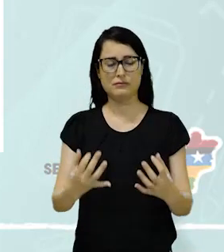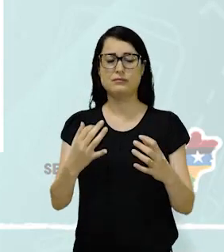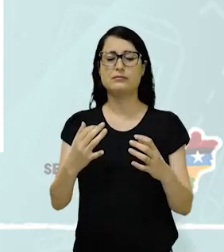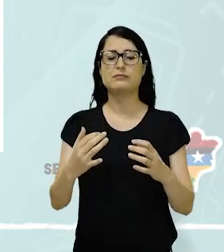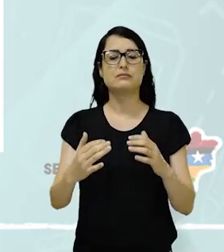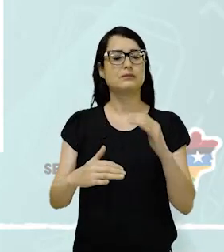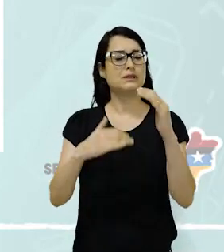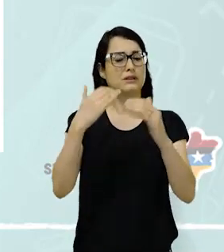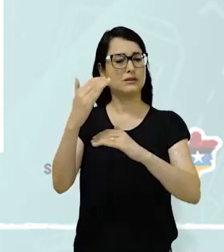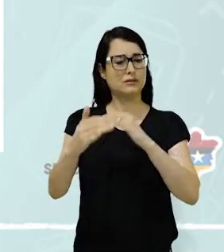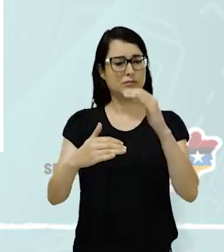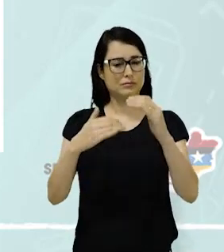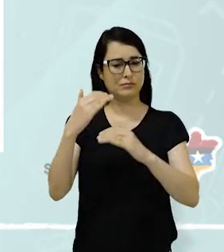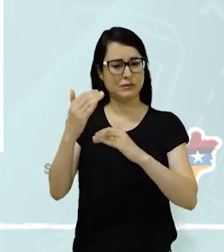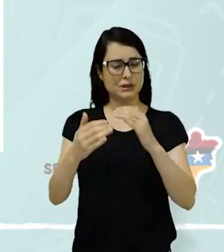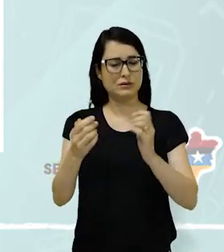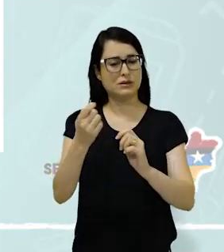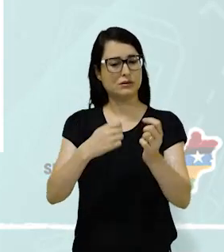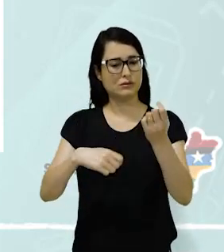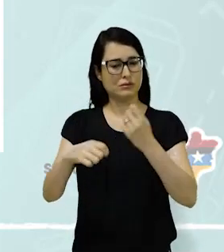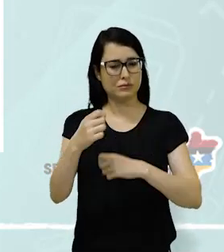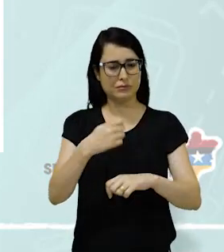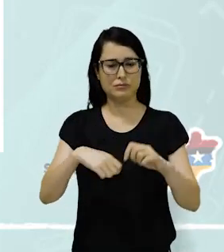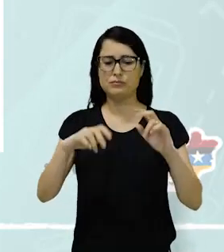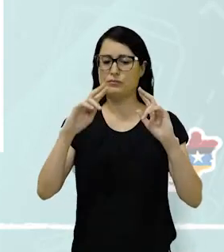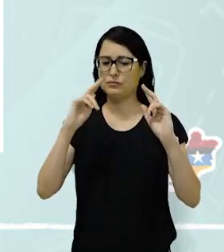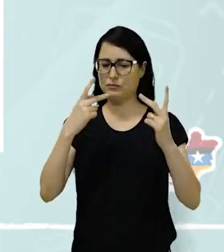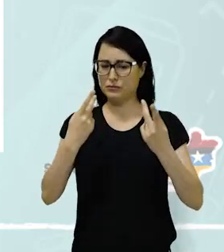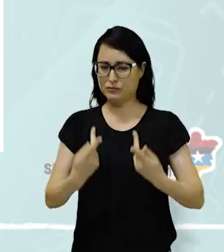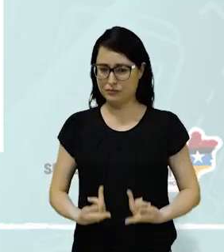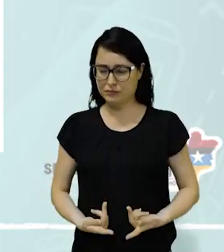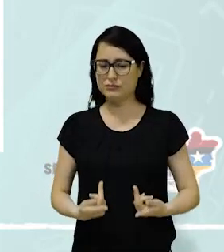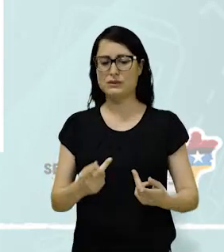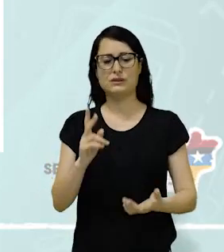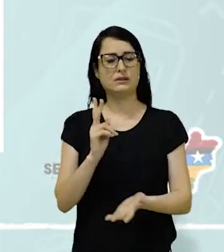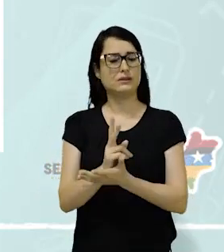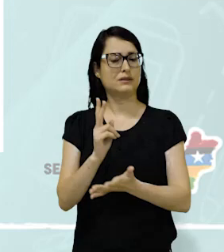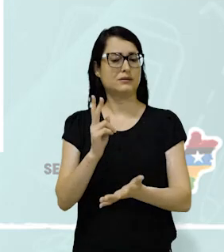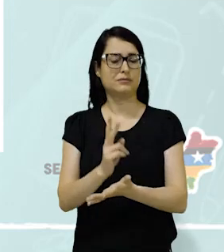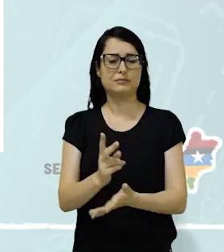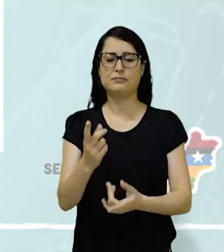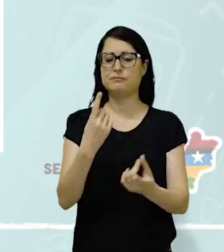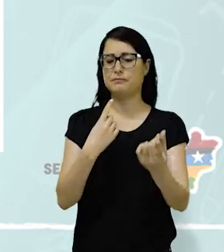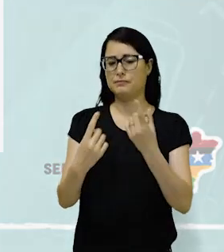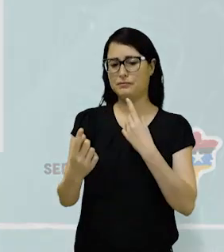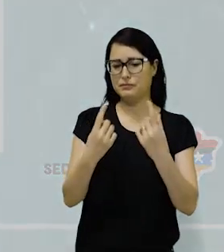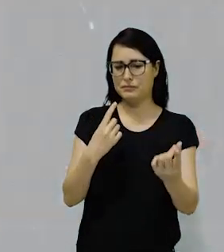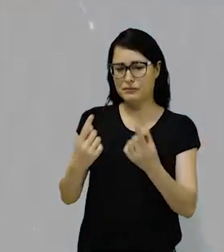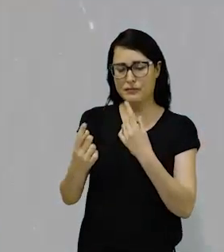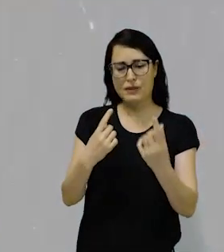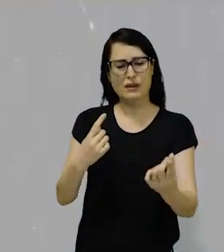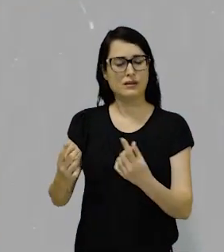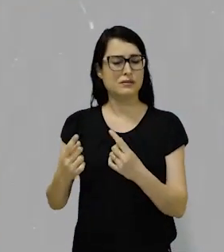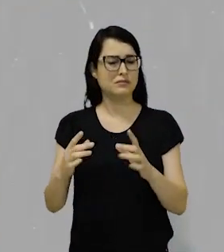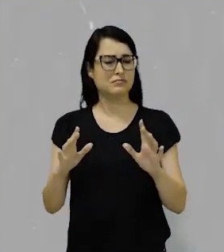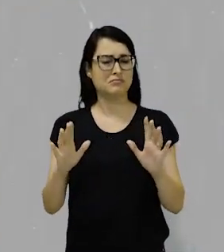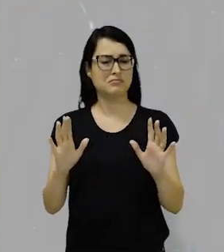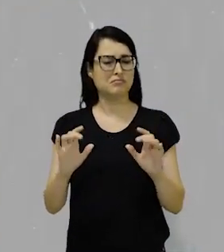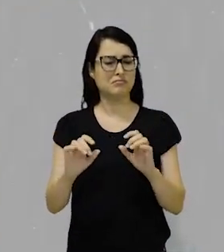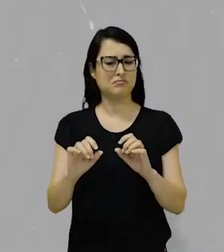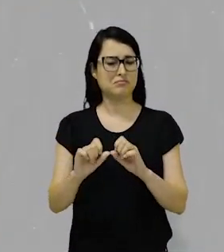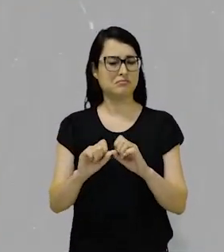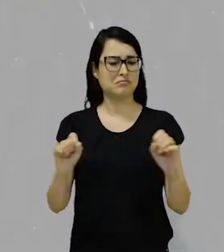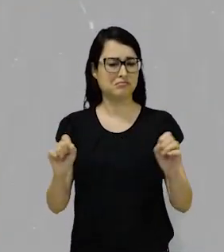desenvolvimento econômico, desenvolvimento humano, sempre existiu esse debate constante de que não era possível